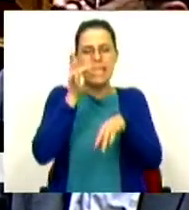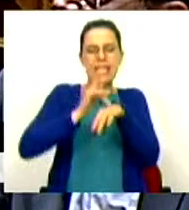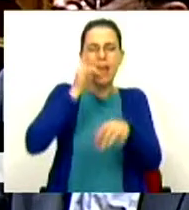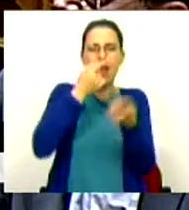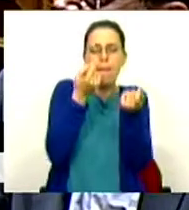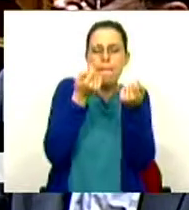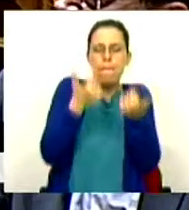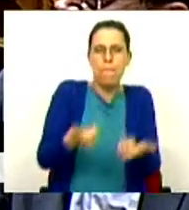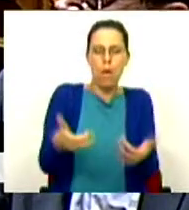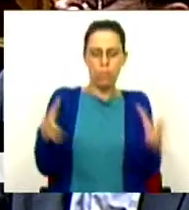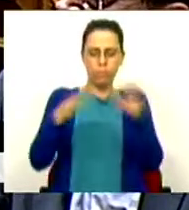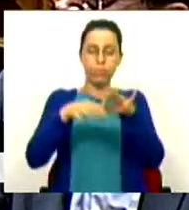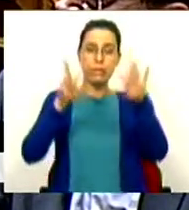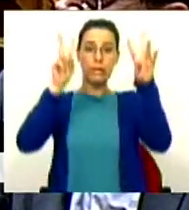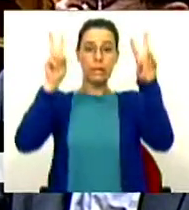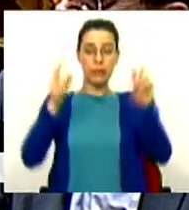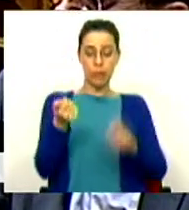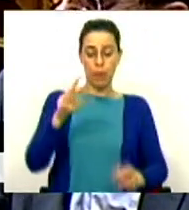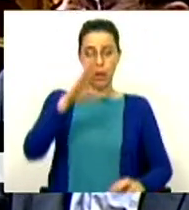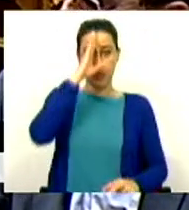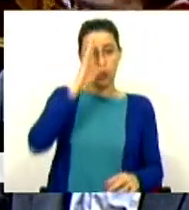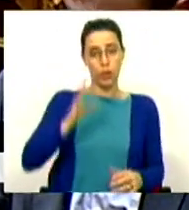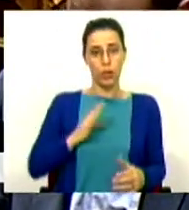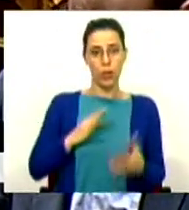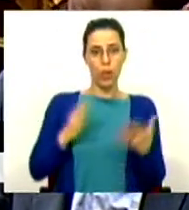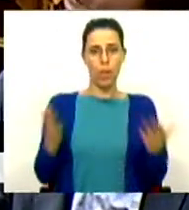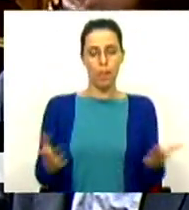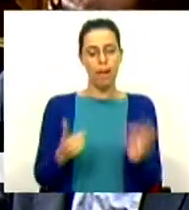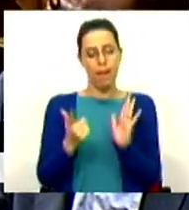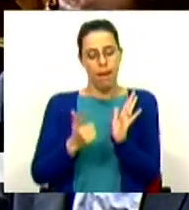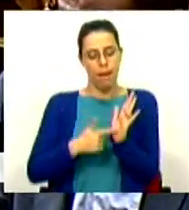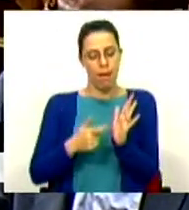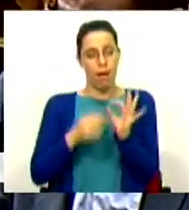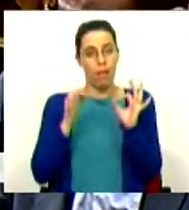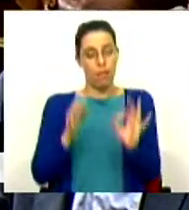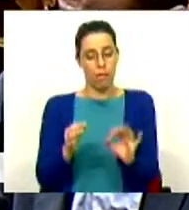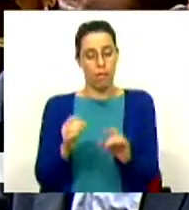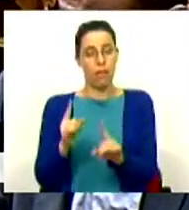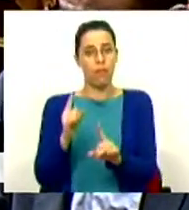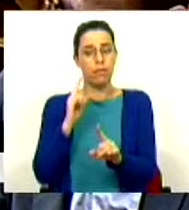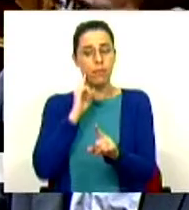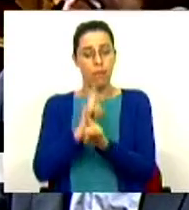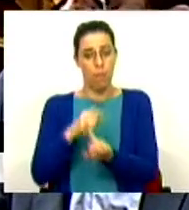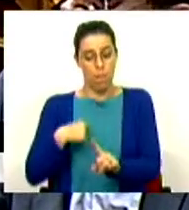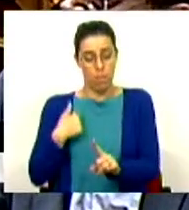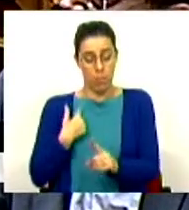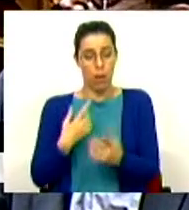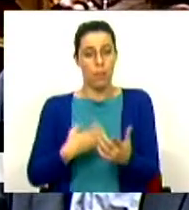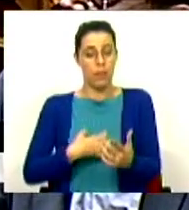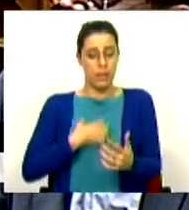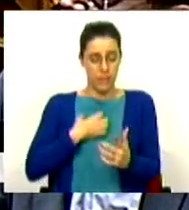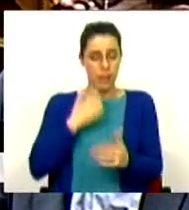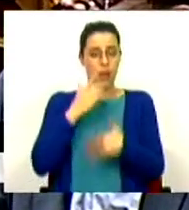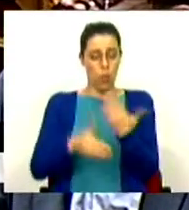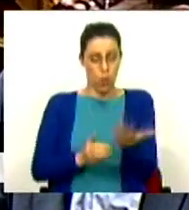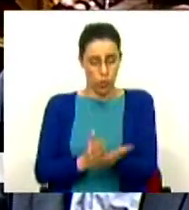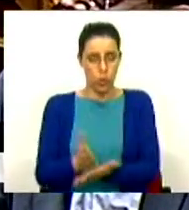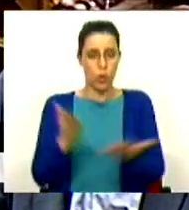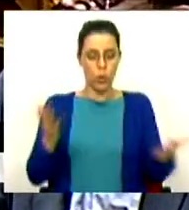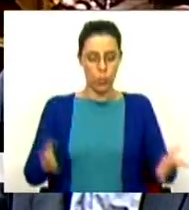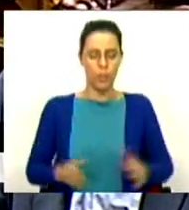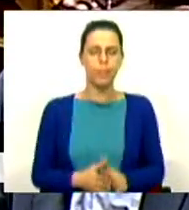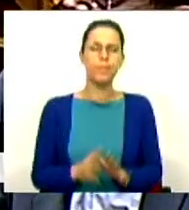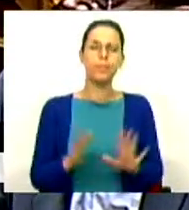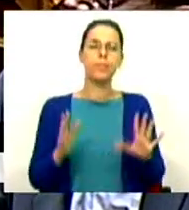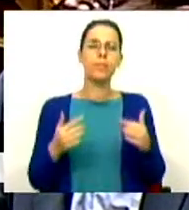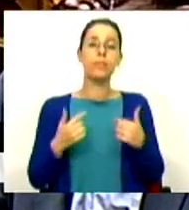para esta temática dos ex-combatentes e às necessidades que os mesmos enfrentaram e enfrentam. Também sou